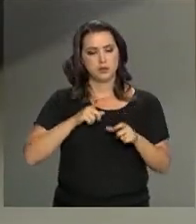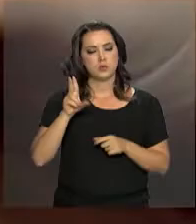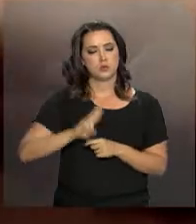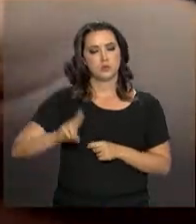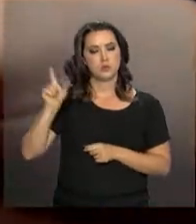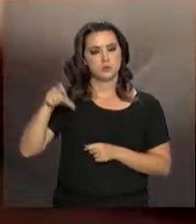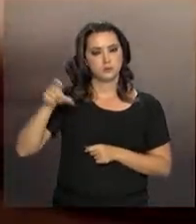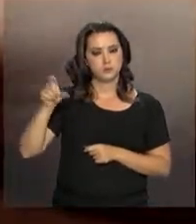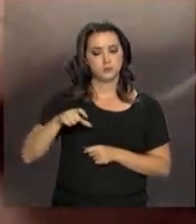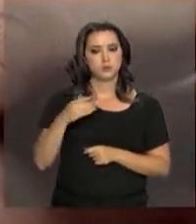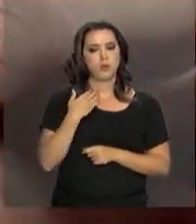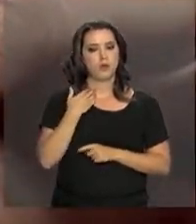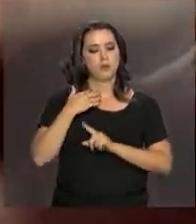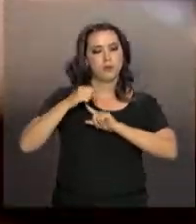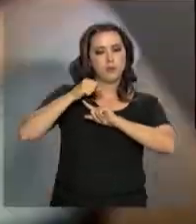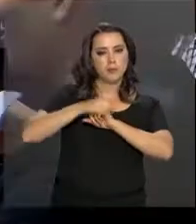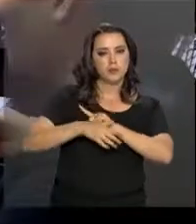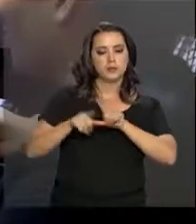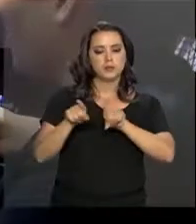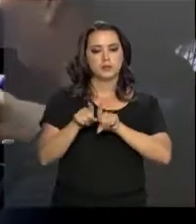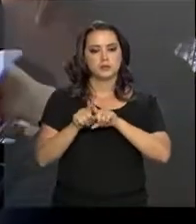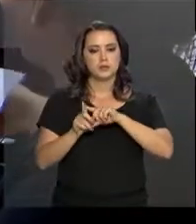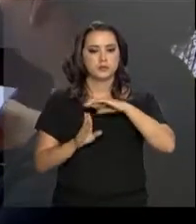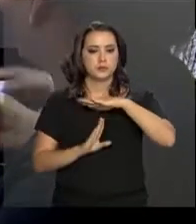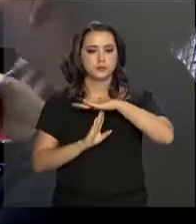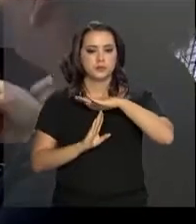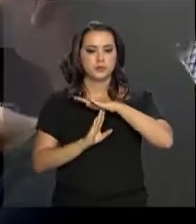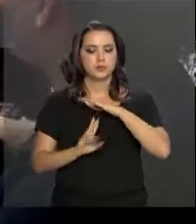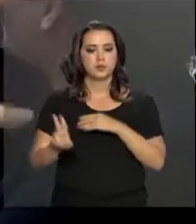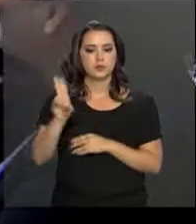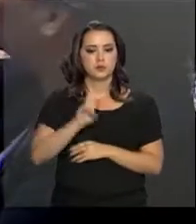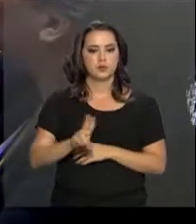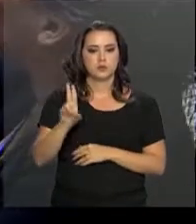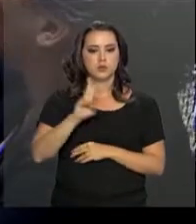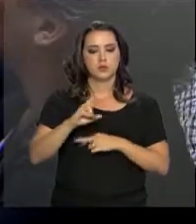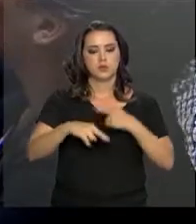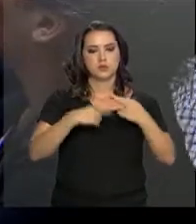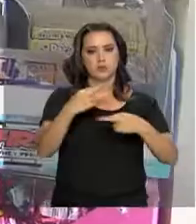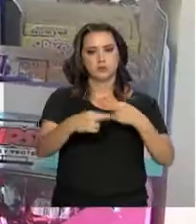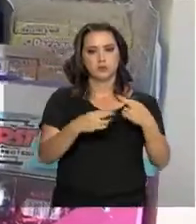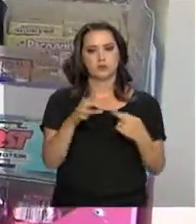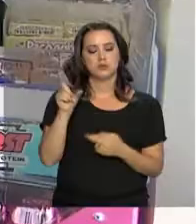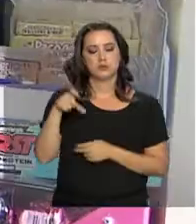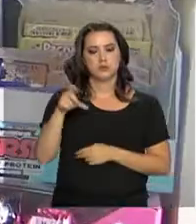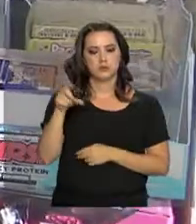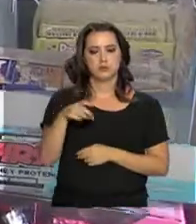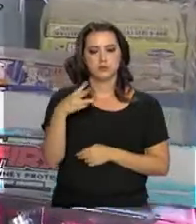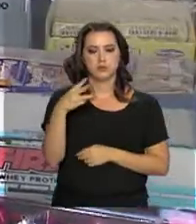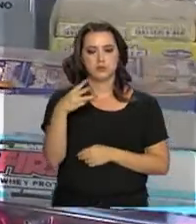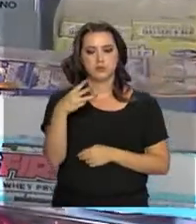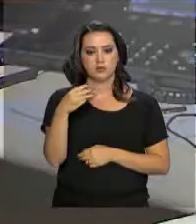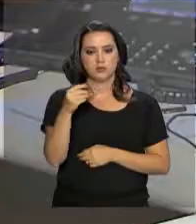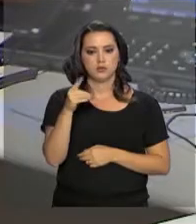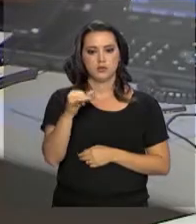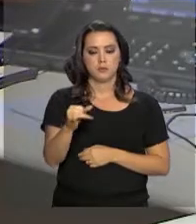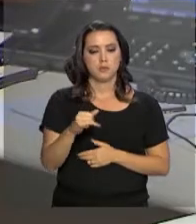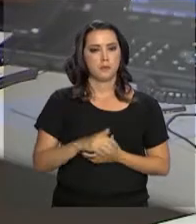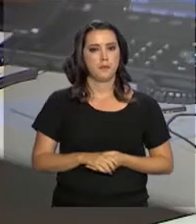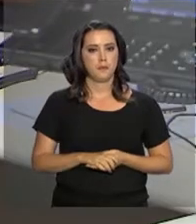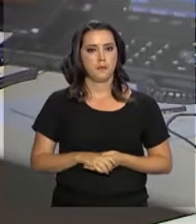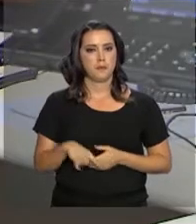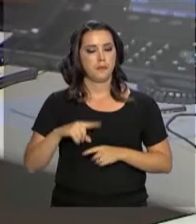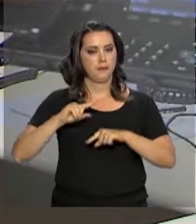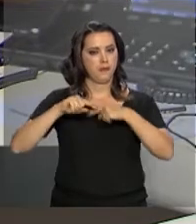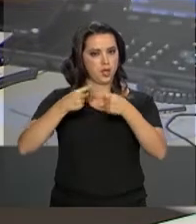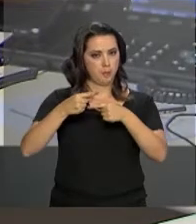crédito o banco central também limitou a utilização da modalidade rotativo do cartão em 30 dias posteriormente